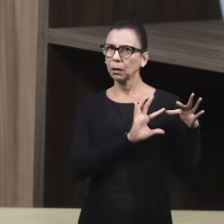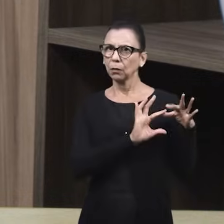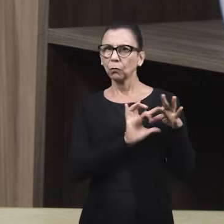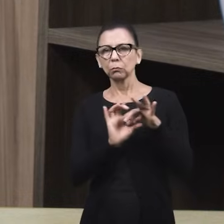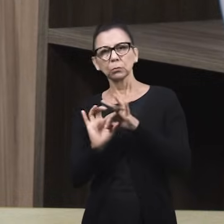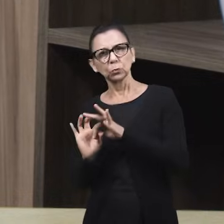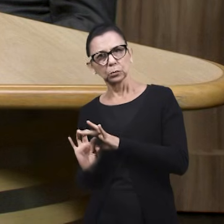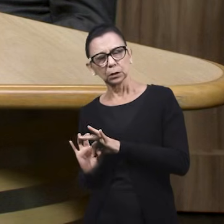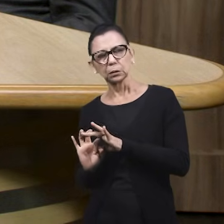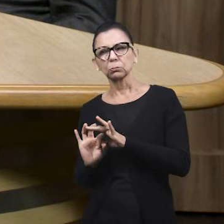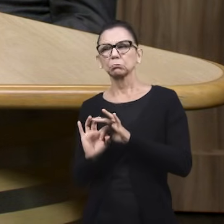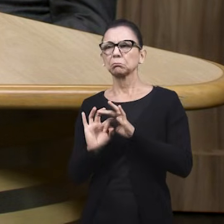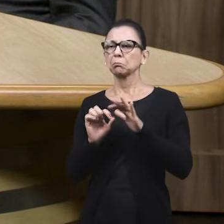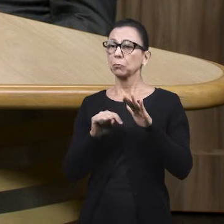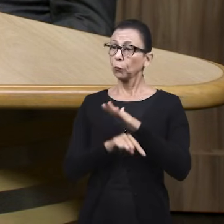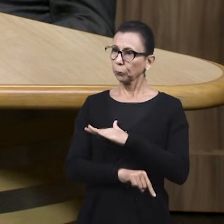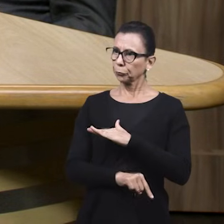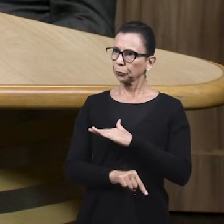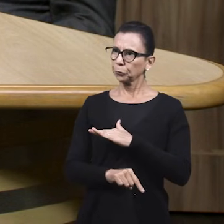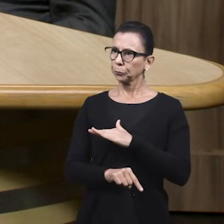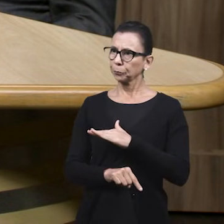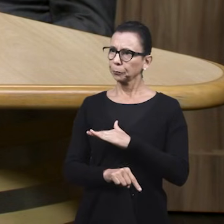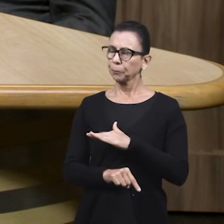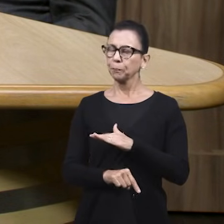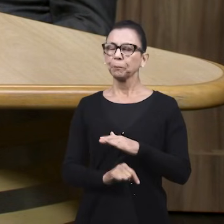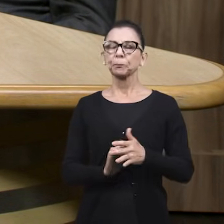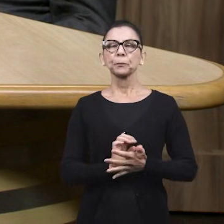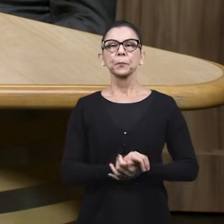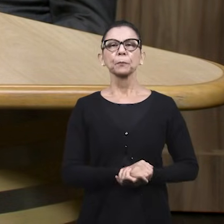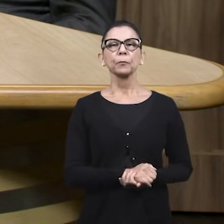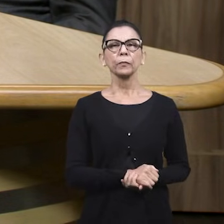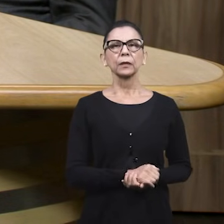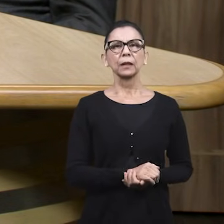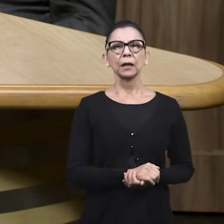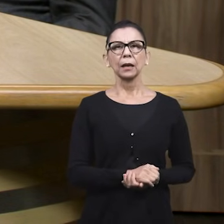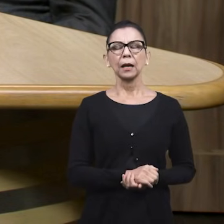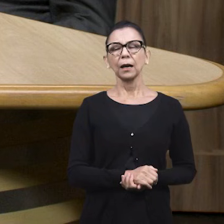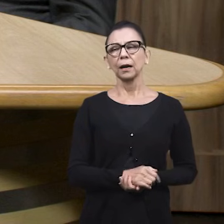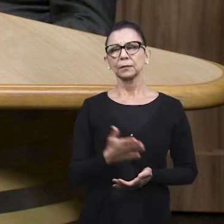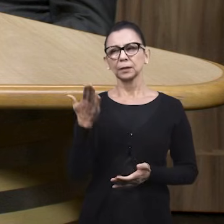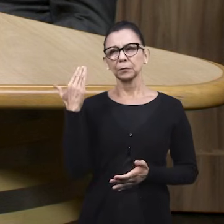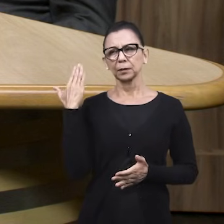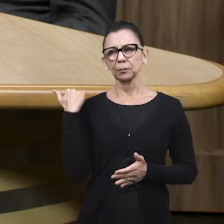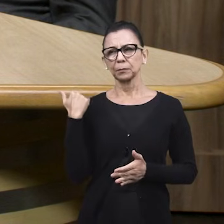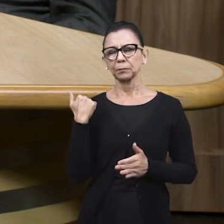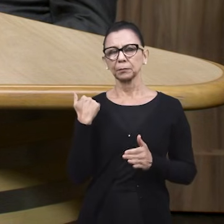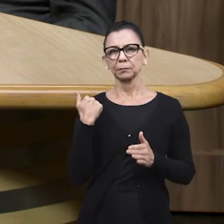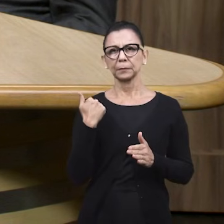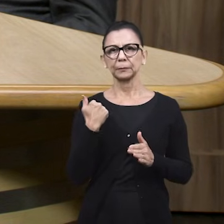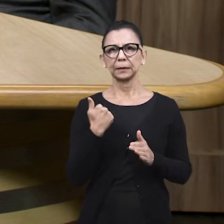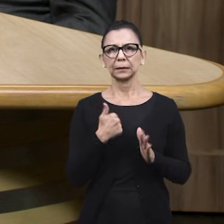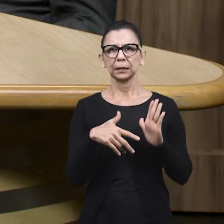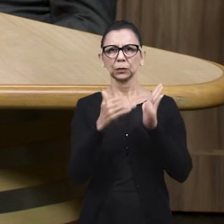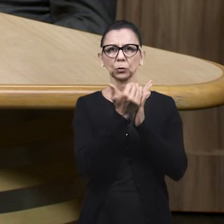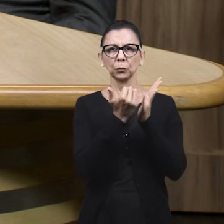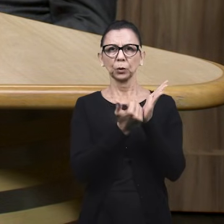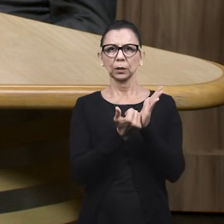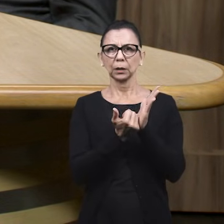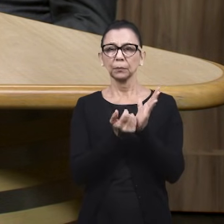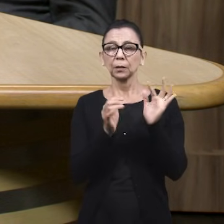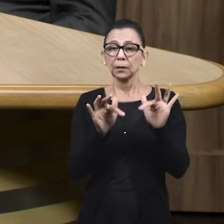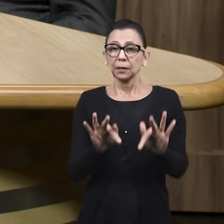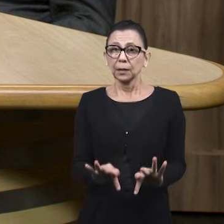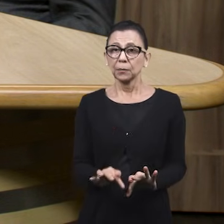um contexto glorioso, profundo. E nós terminamos o programa, você falou assim, eu quero falar mais alguma coisa sobre isso.